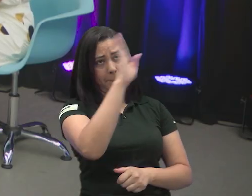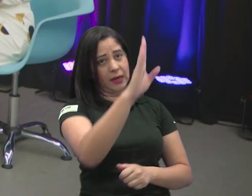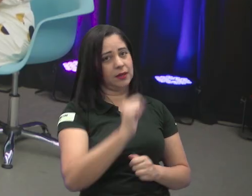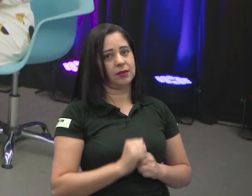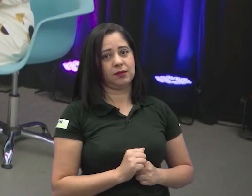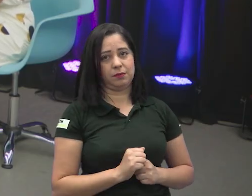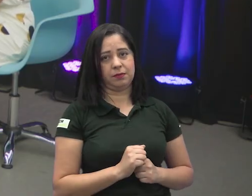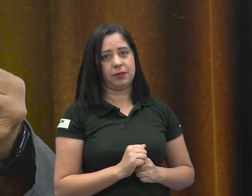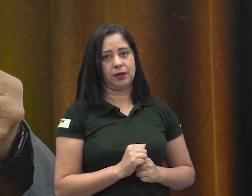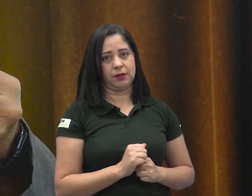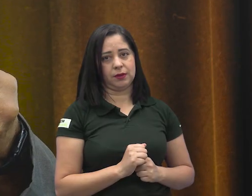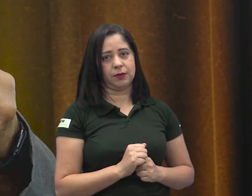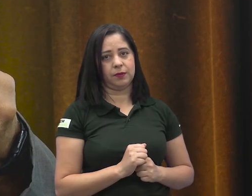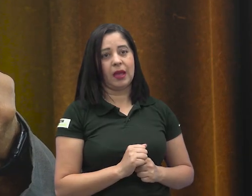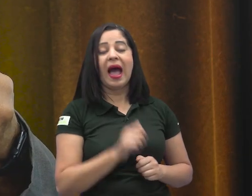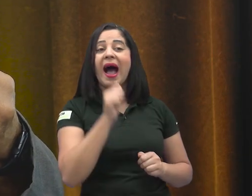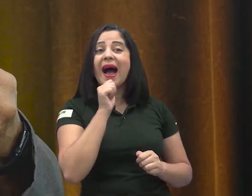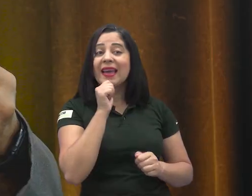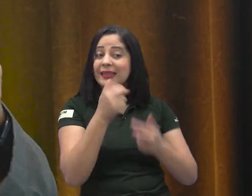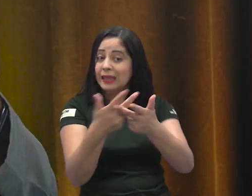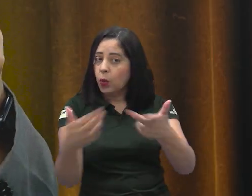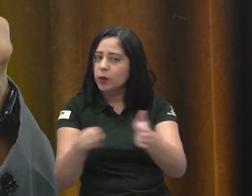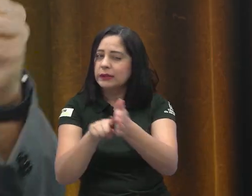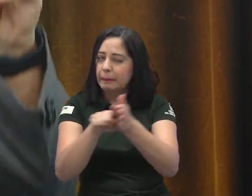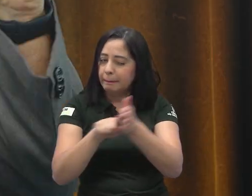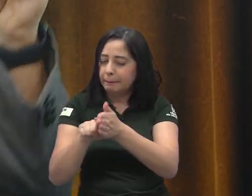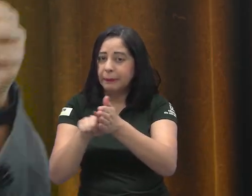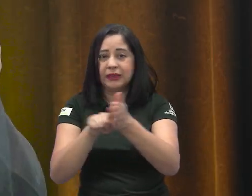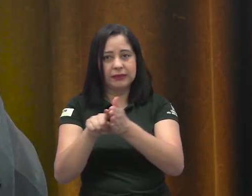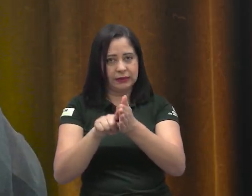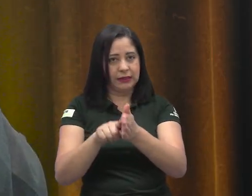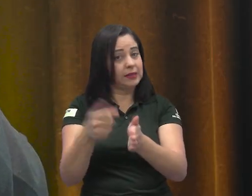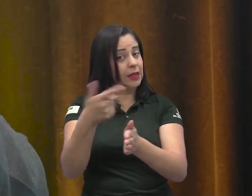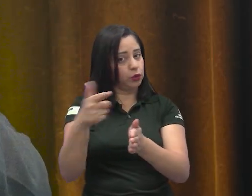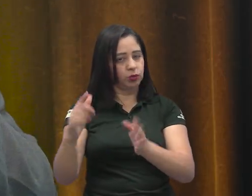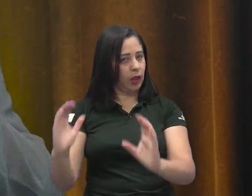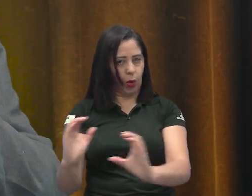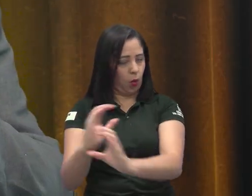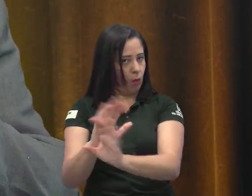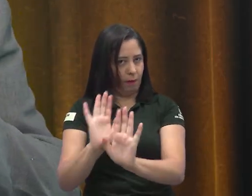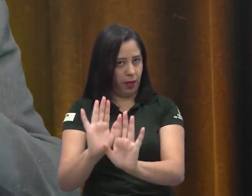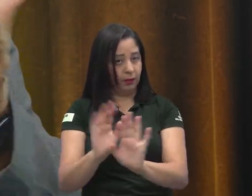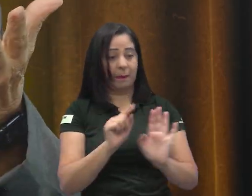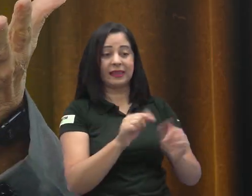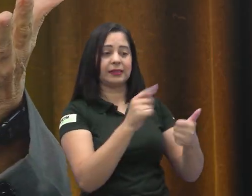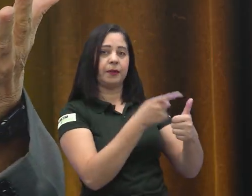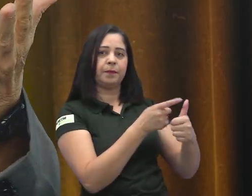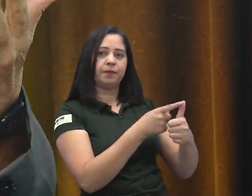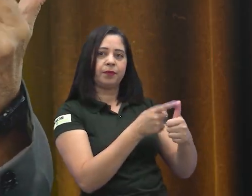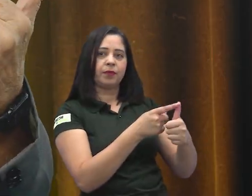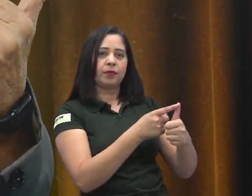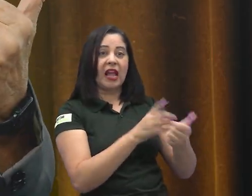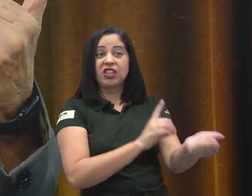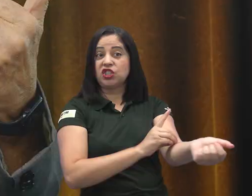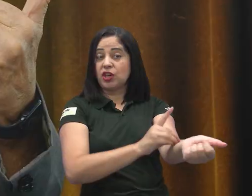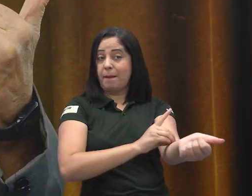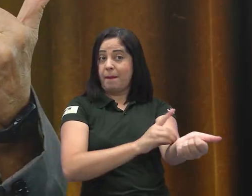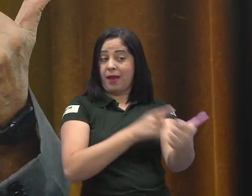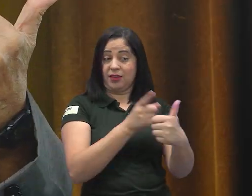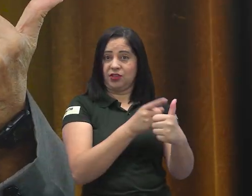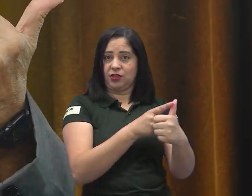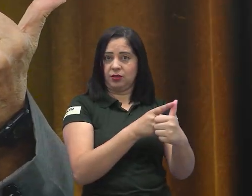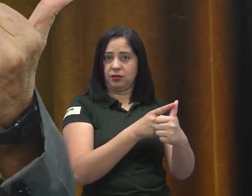sedimentadas. Tem muita coisa que está em pesquisa ainda, então a gente não tem a conclusão final. Confirmação, né? Por exemplo, o